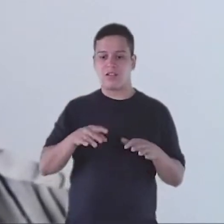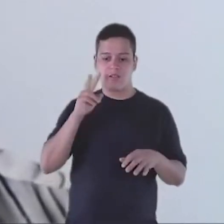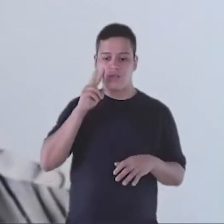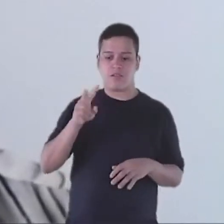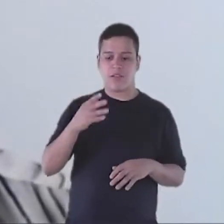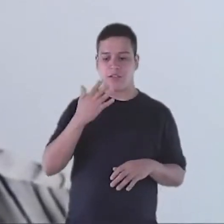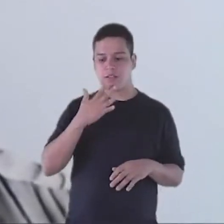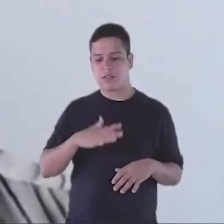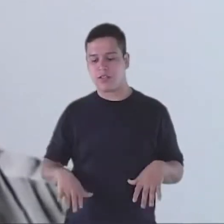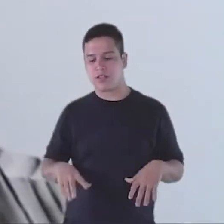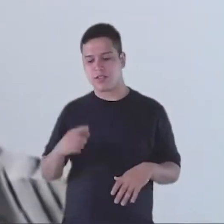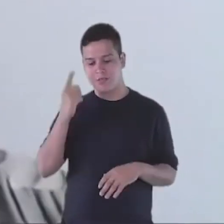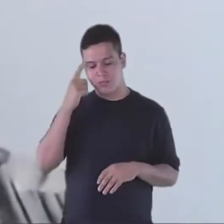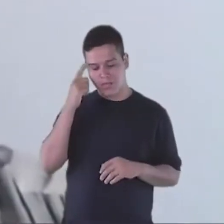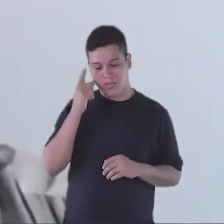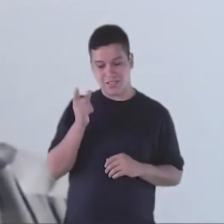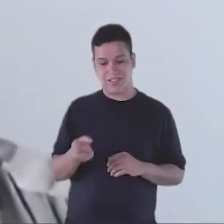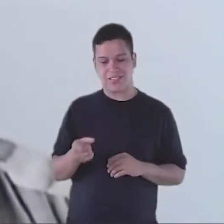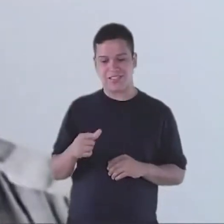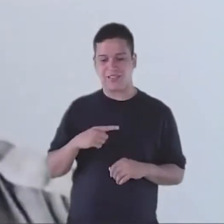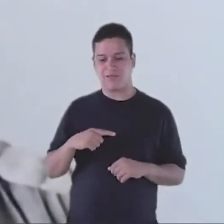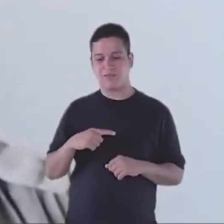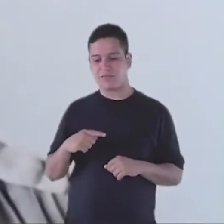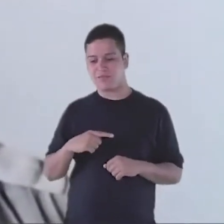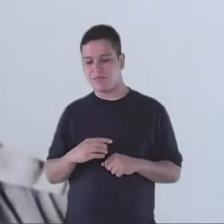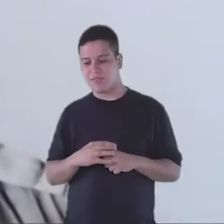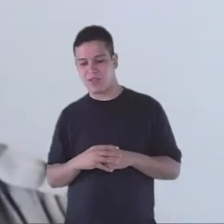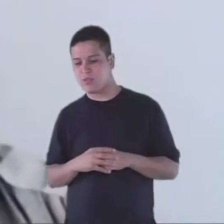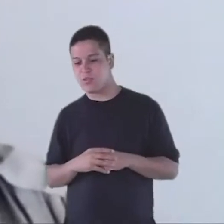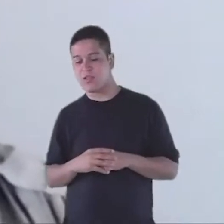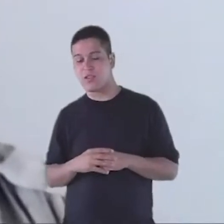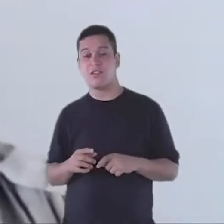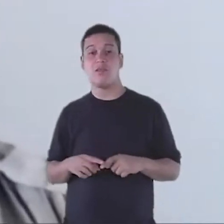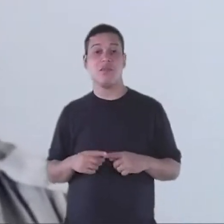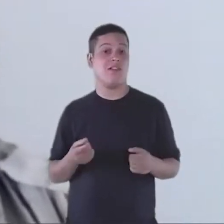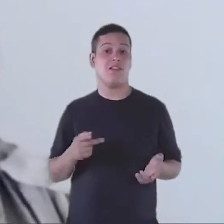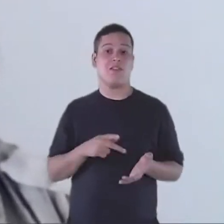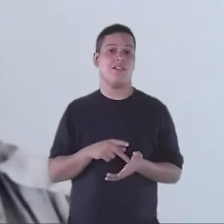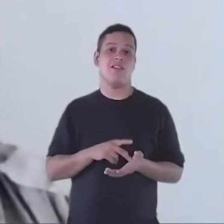Eu ficava preso em mim